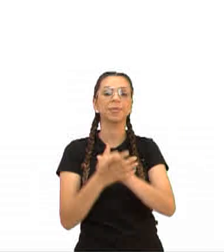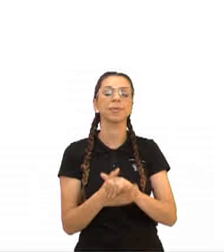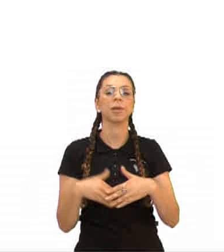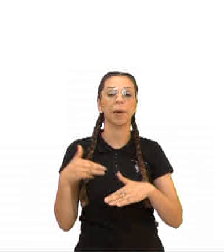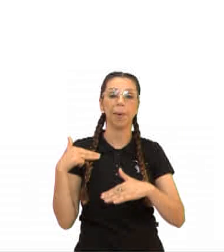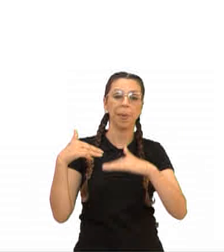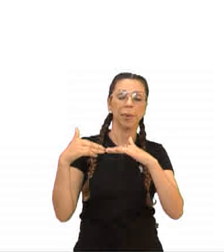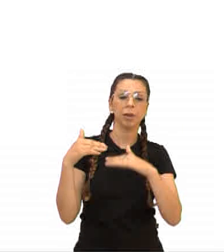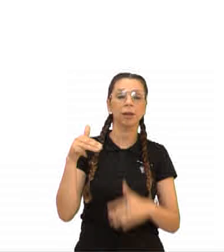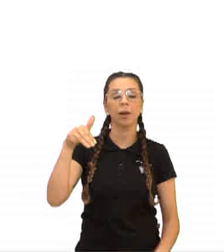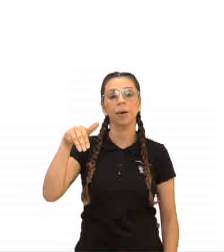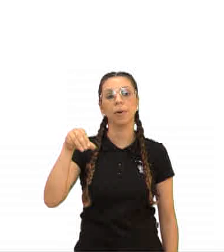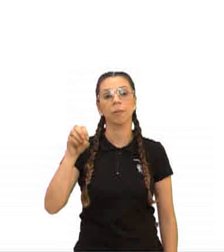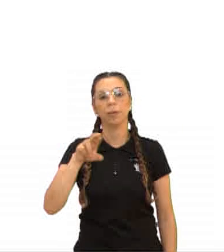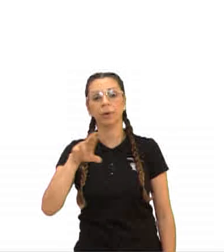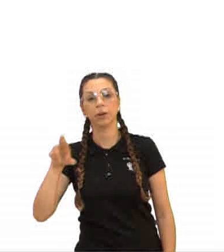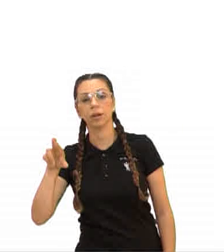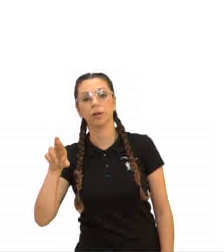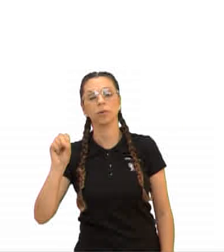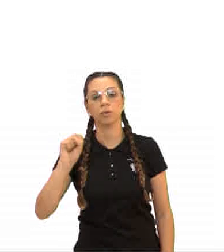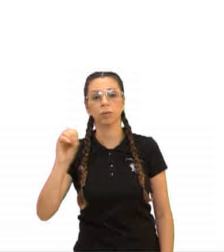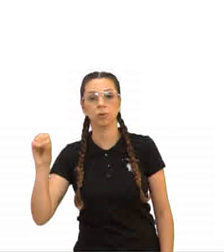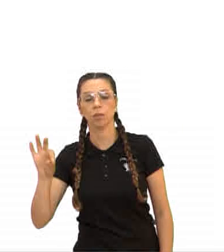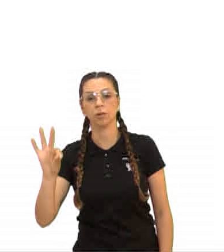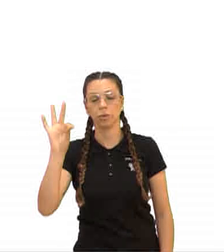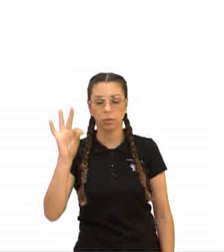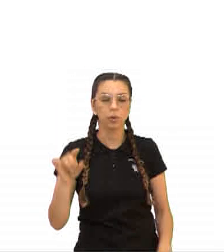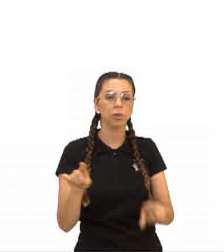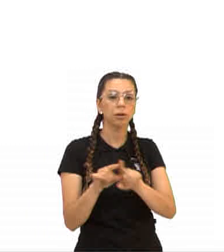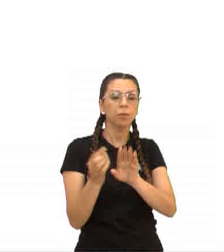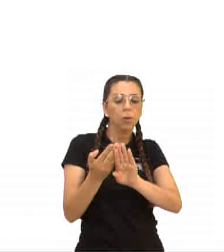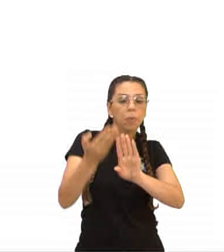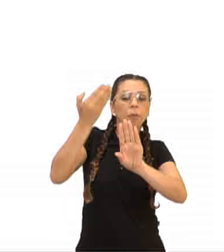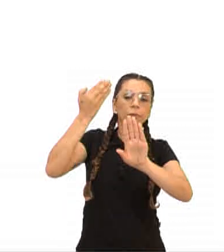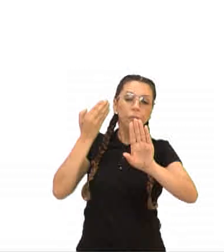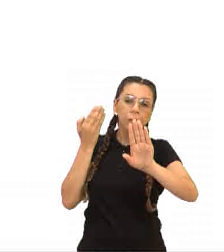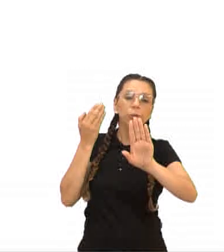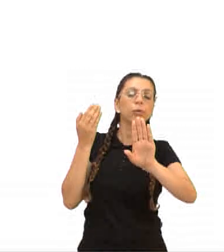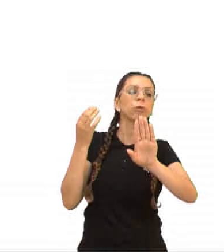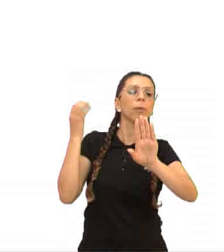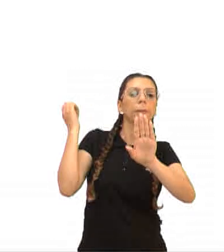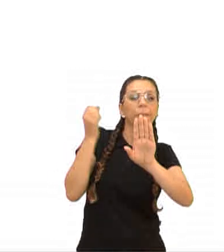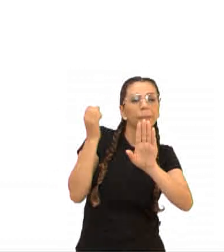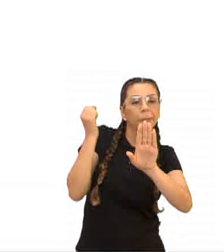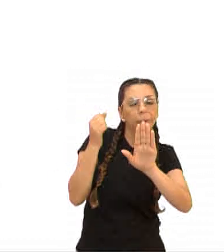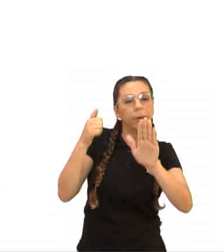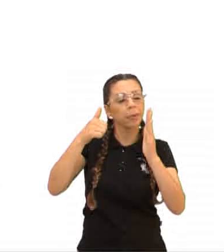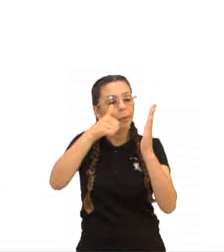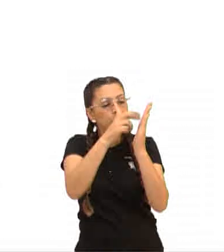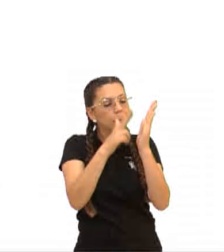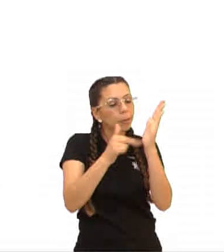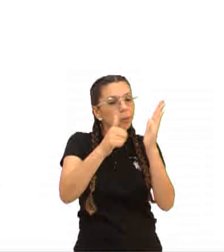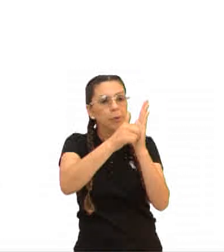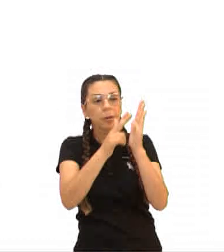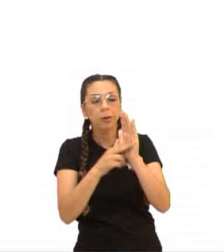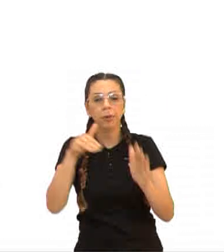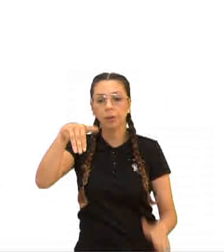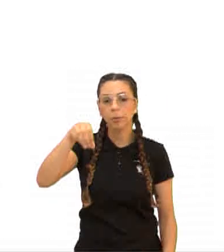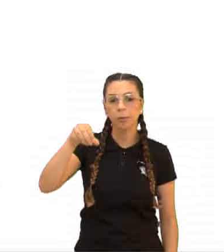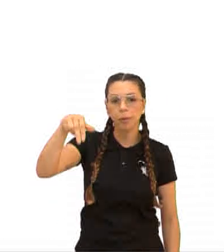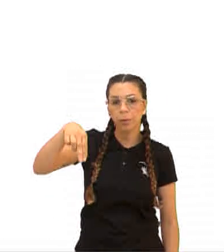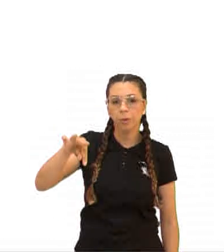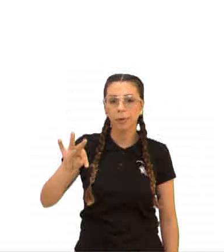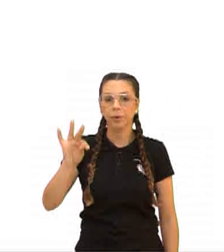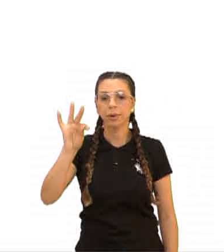Morisot, lá, tudo, como aparece o fundo, a tela branca também, nessas pinceladas. A gente consegue observar mais. O Monet, as pinceladas são